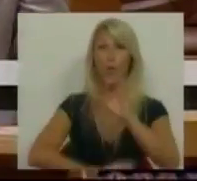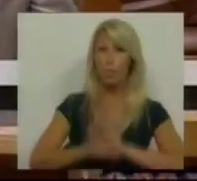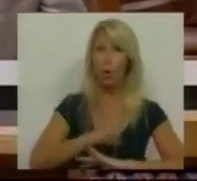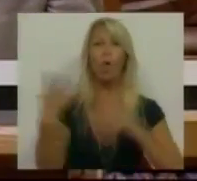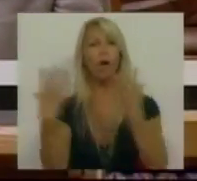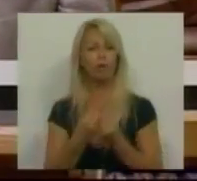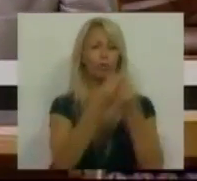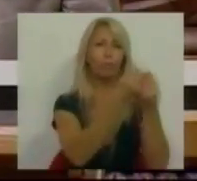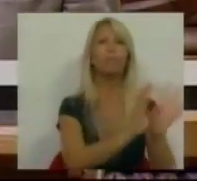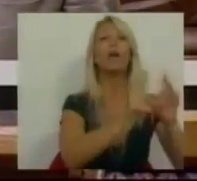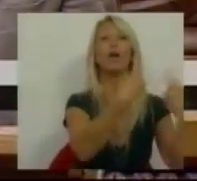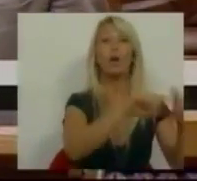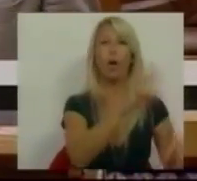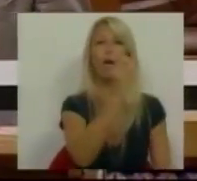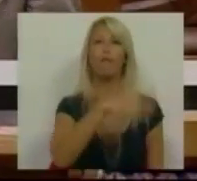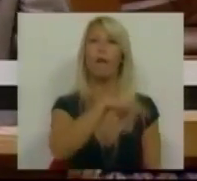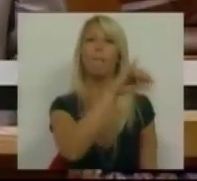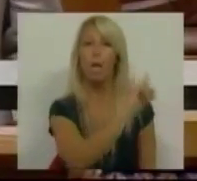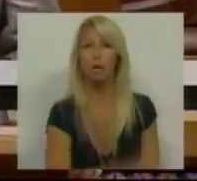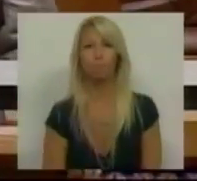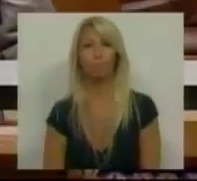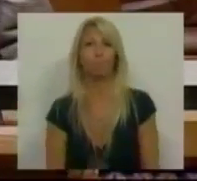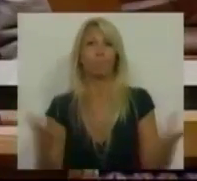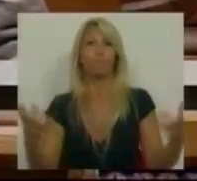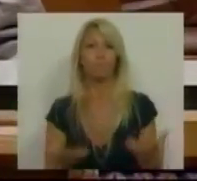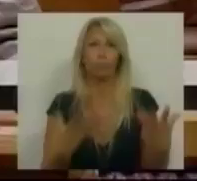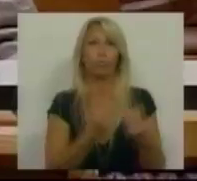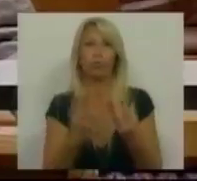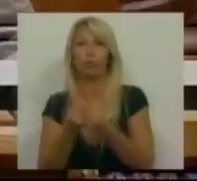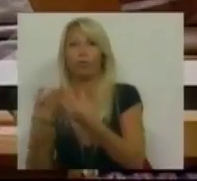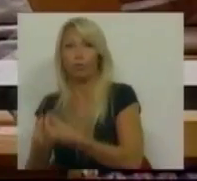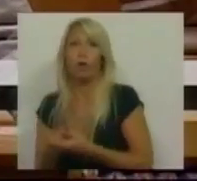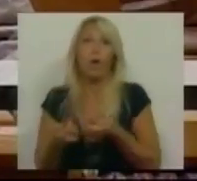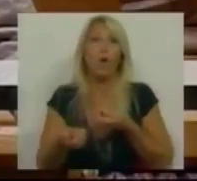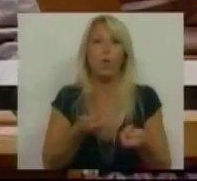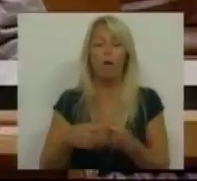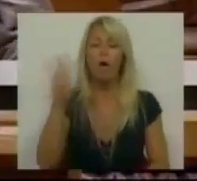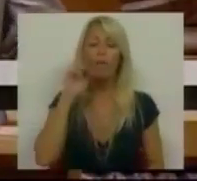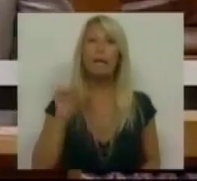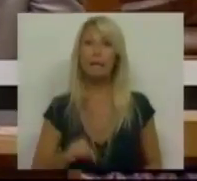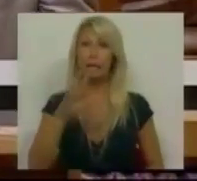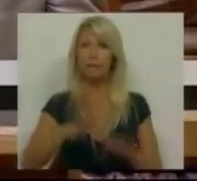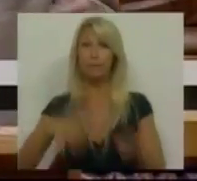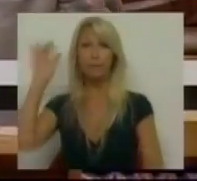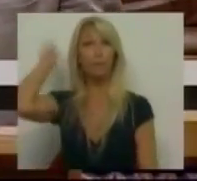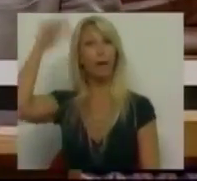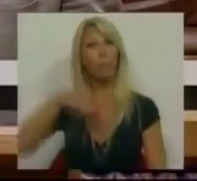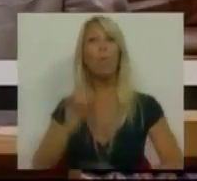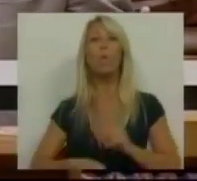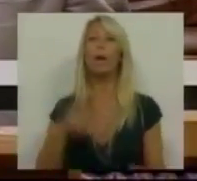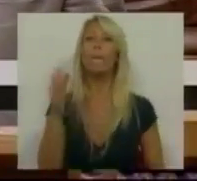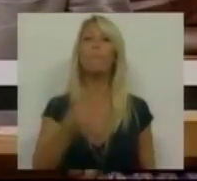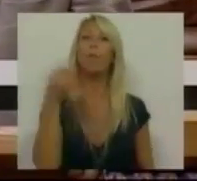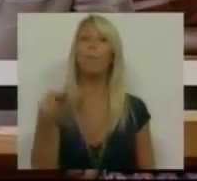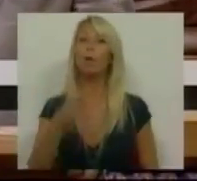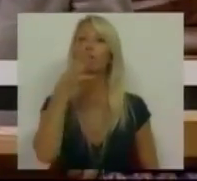reunir com o FMI. De tanta coordenação, ouvimos também aqui na Assembleia da República aquilo que Paulo Portas